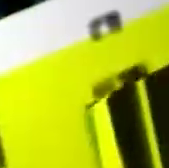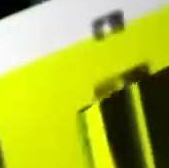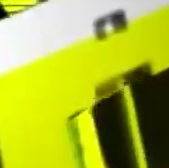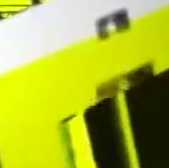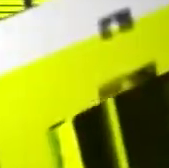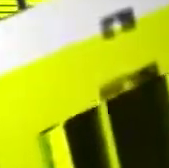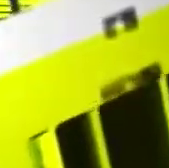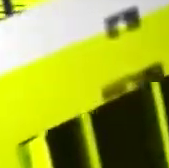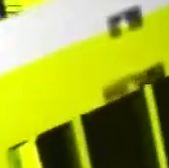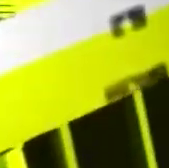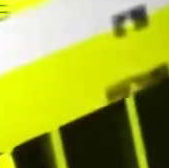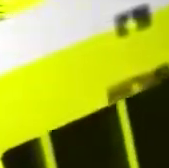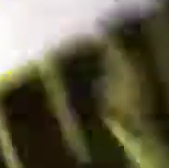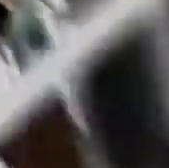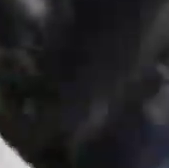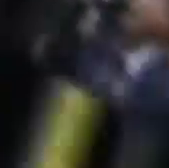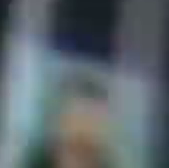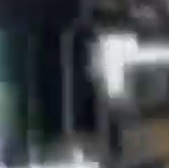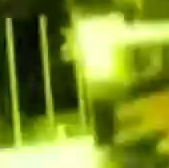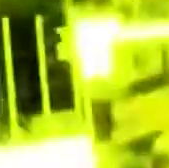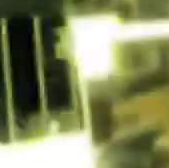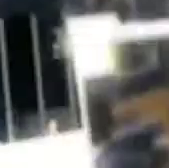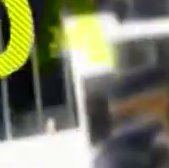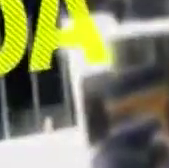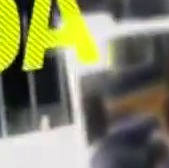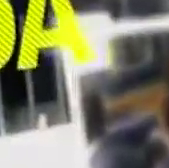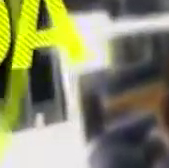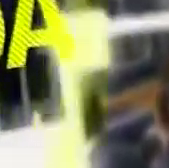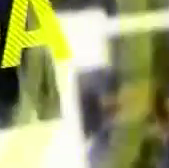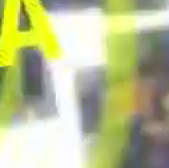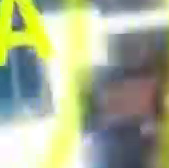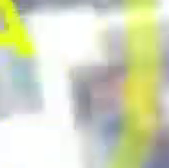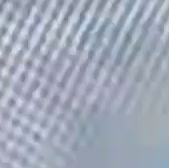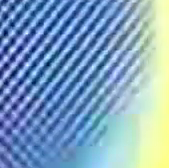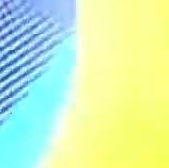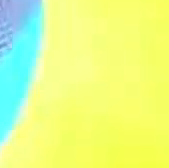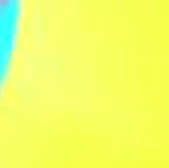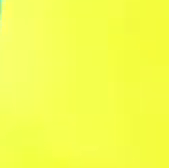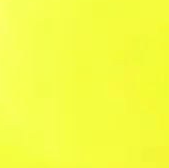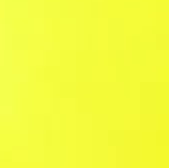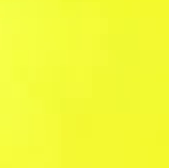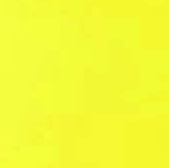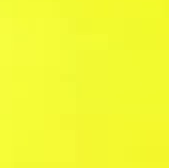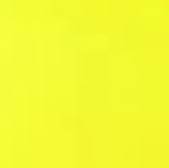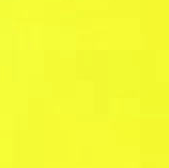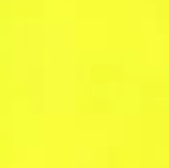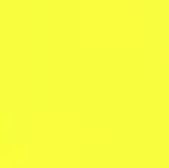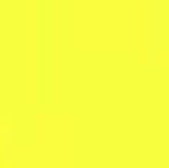Um segundo encaminhamento. Ministério de Santos, no meu estado de São Paulo.